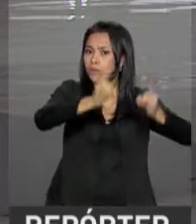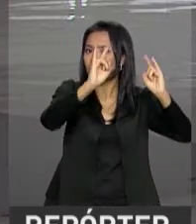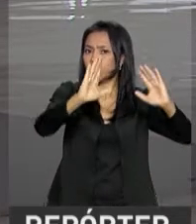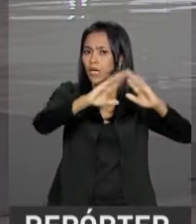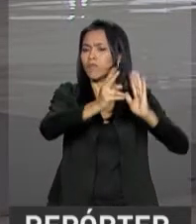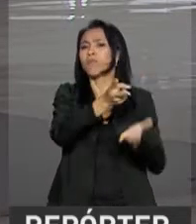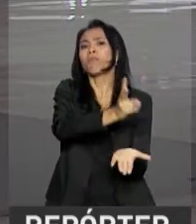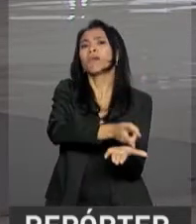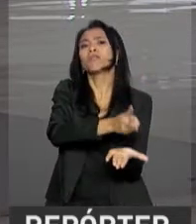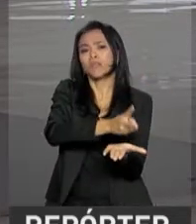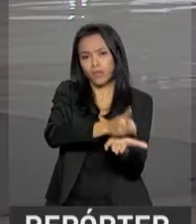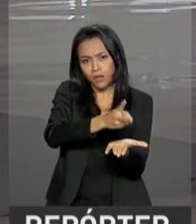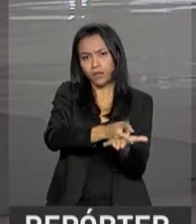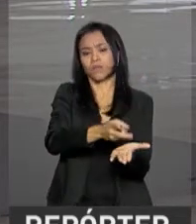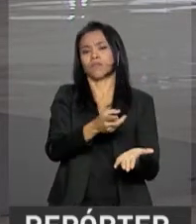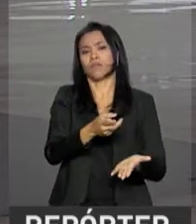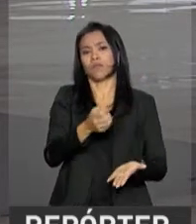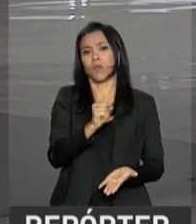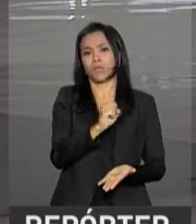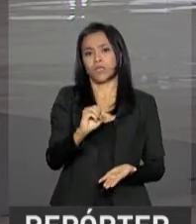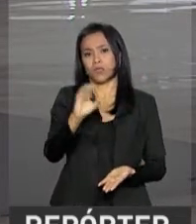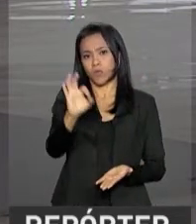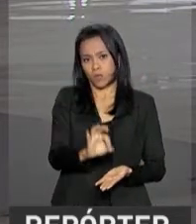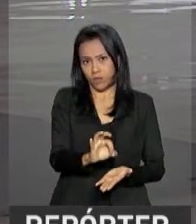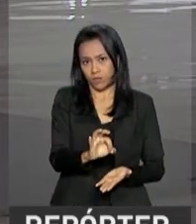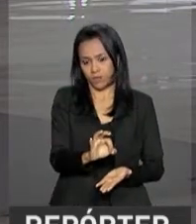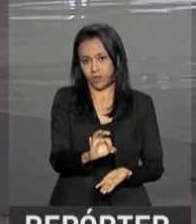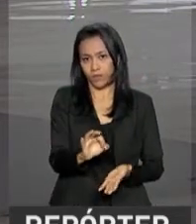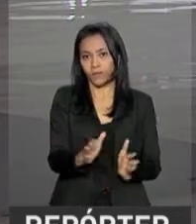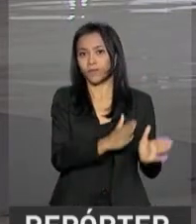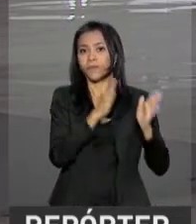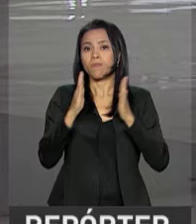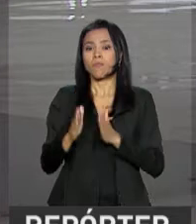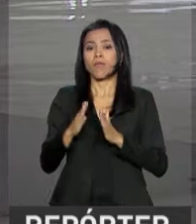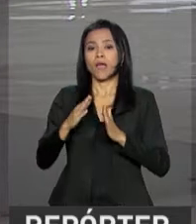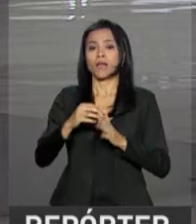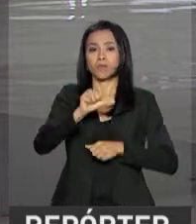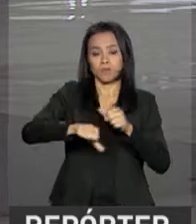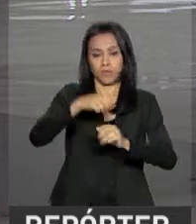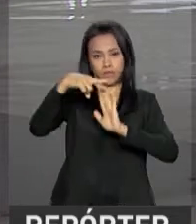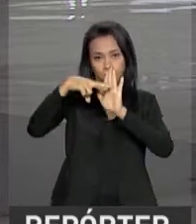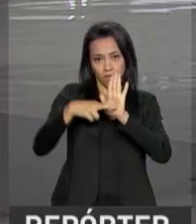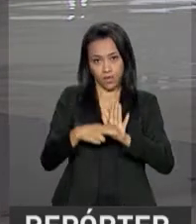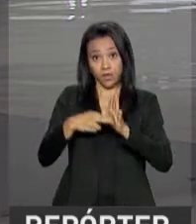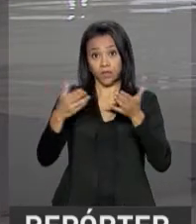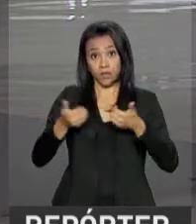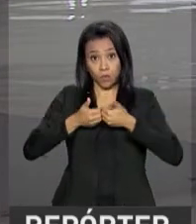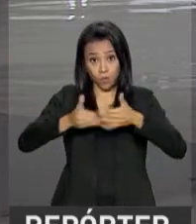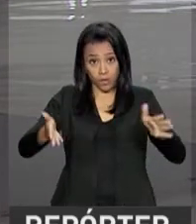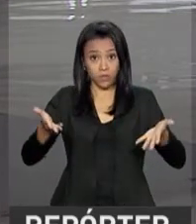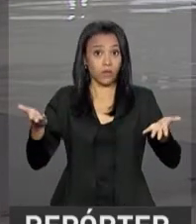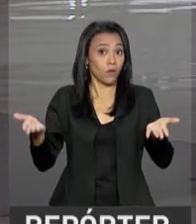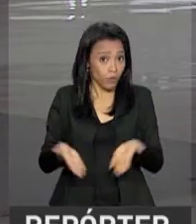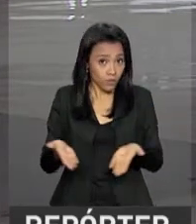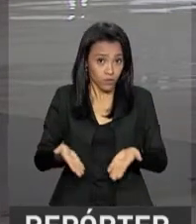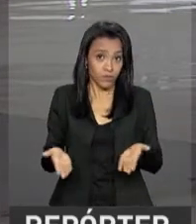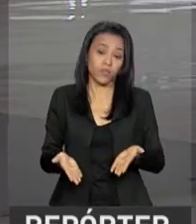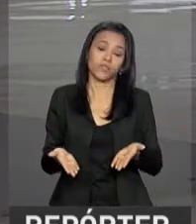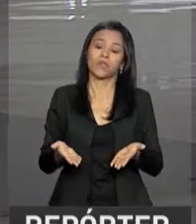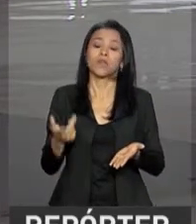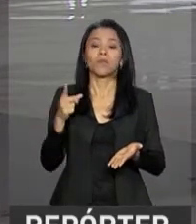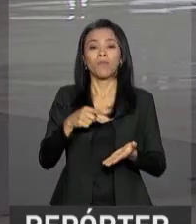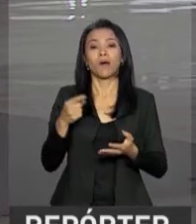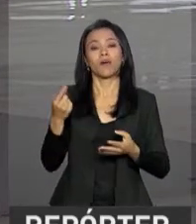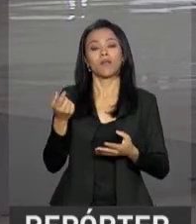foi mantido em 80% as mudanças começam a valer a partir de hoje para os financiamentos